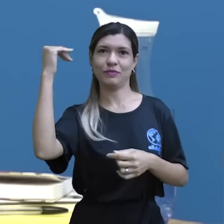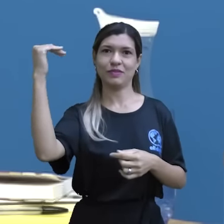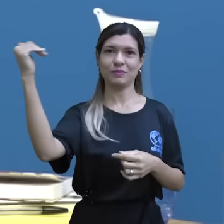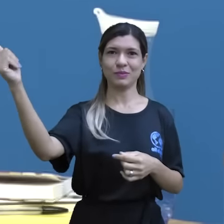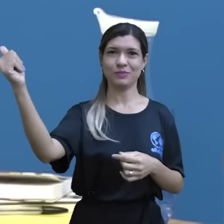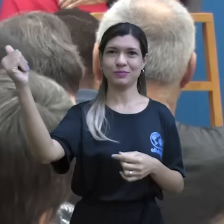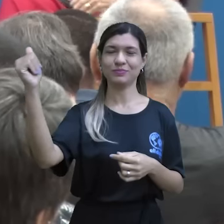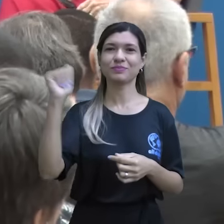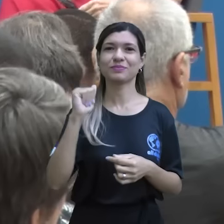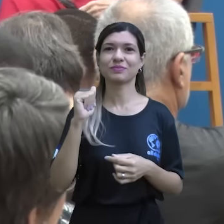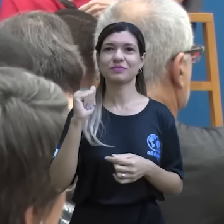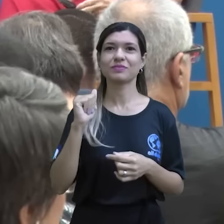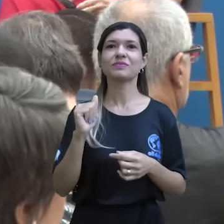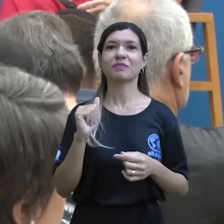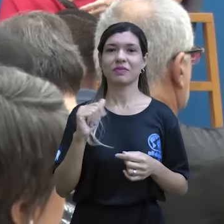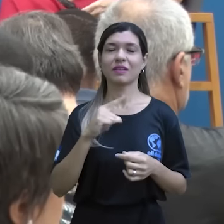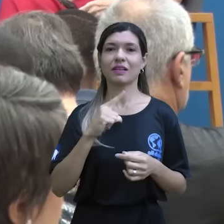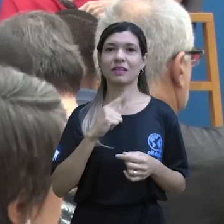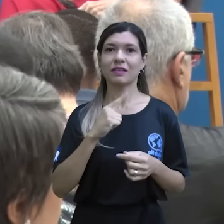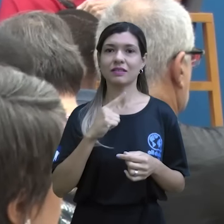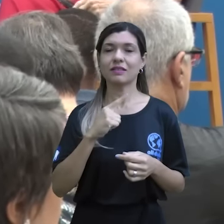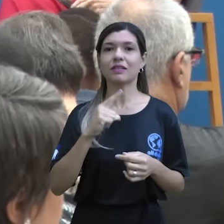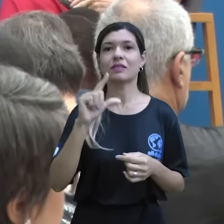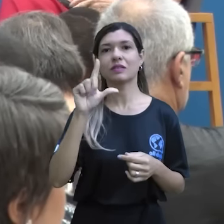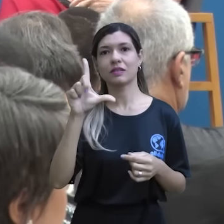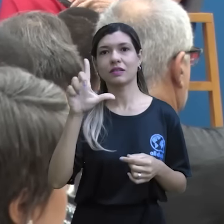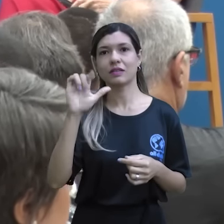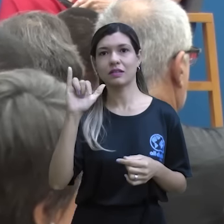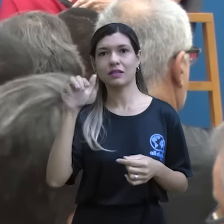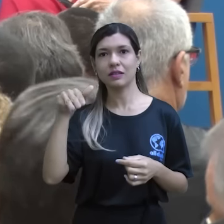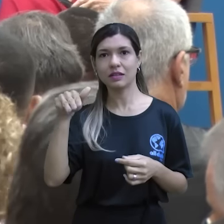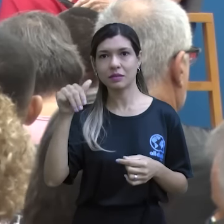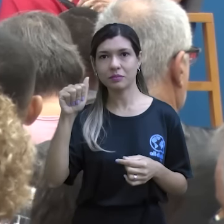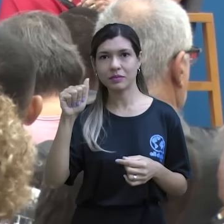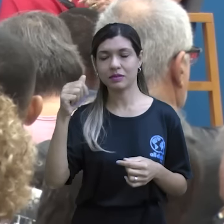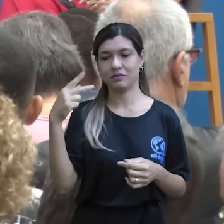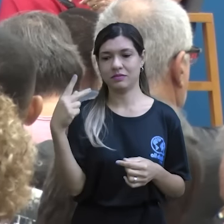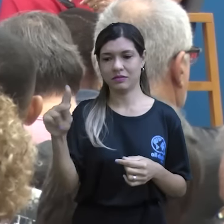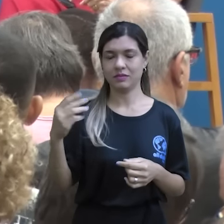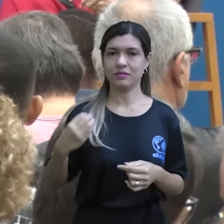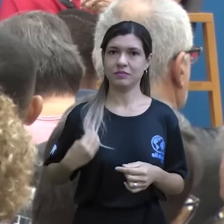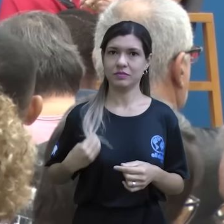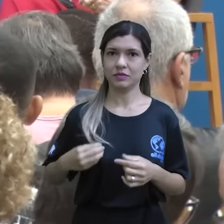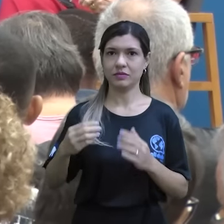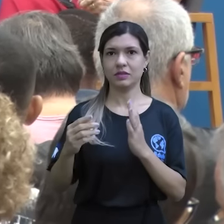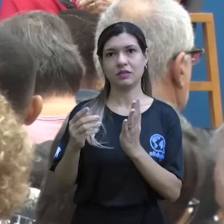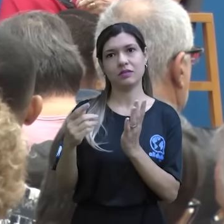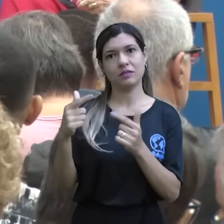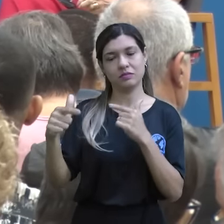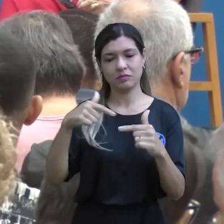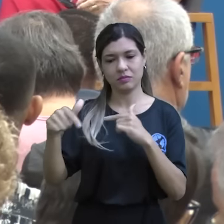Brasileira no Século XXI, essa é uma publicação de 2008, Apontamentos de Crítica Cultural de